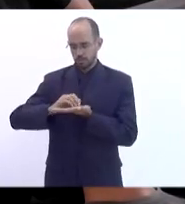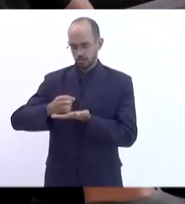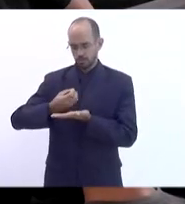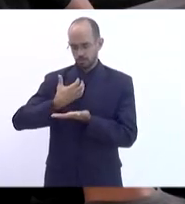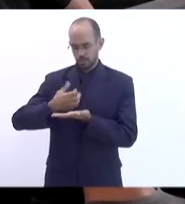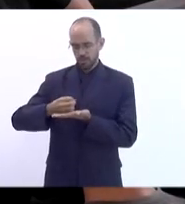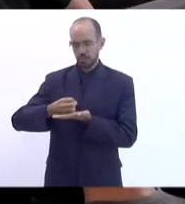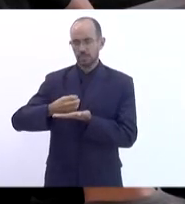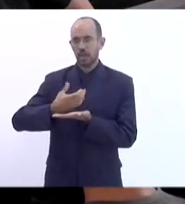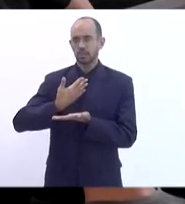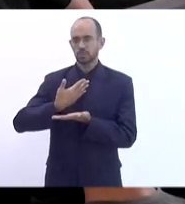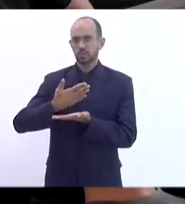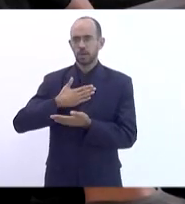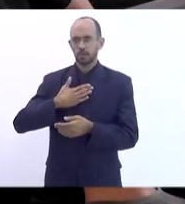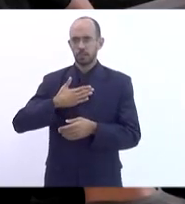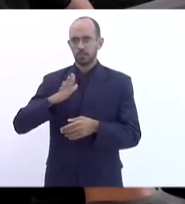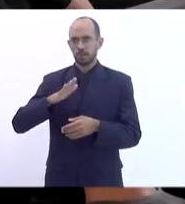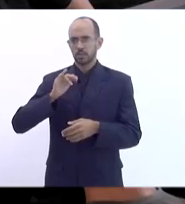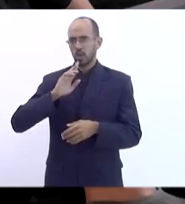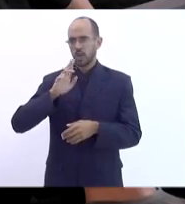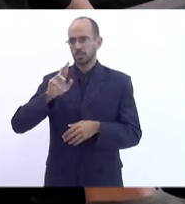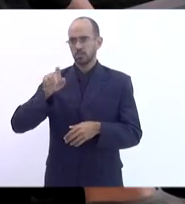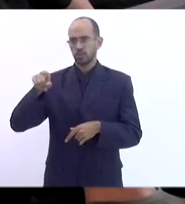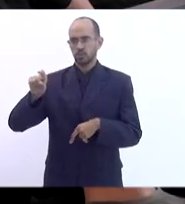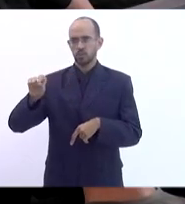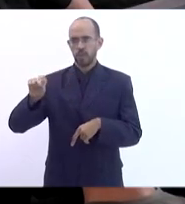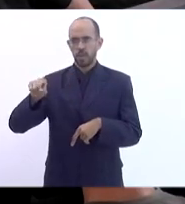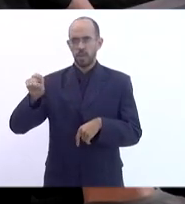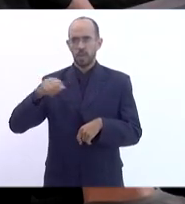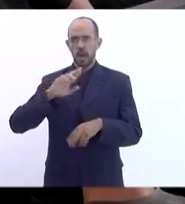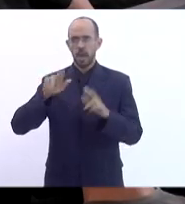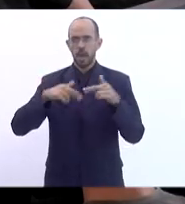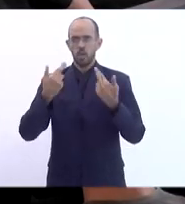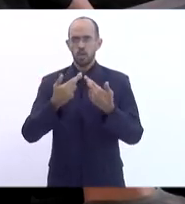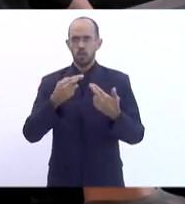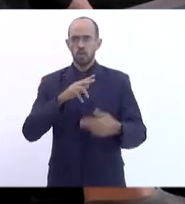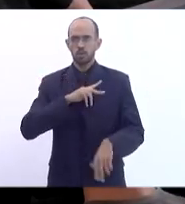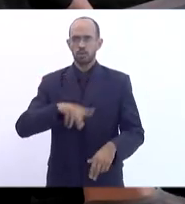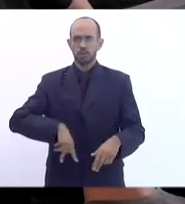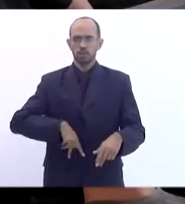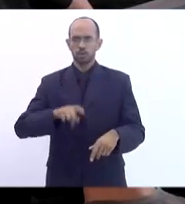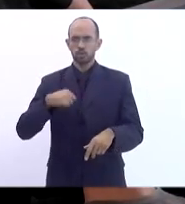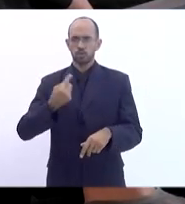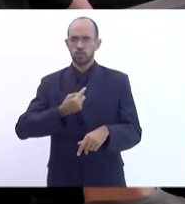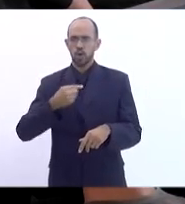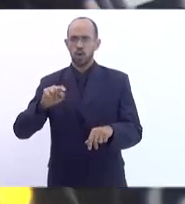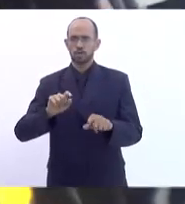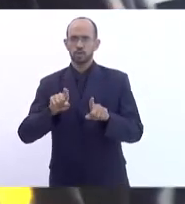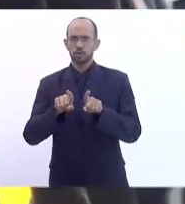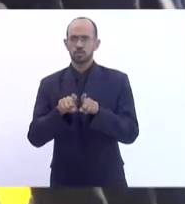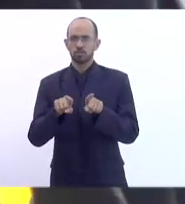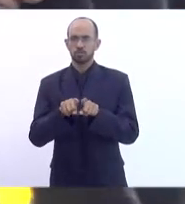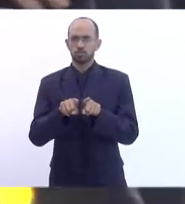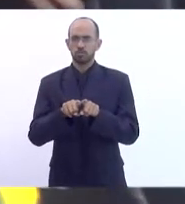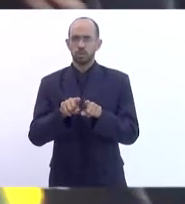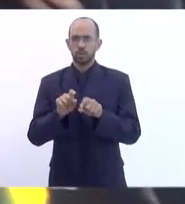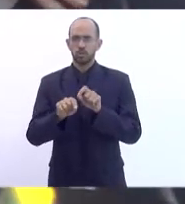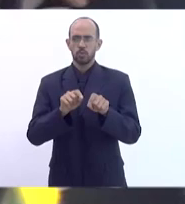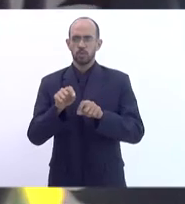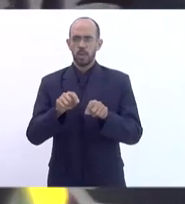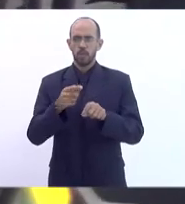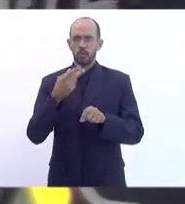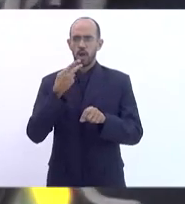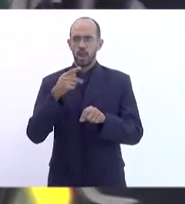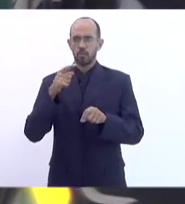mas já antecipo na própria reunião com presidente nós levantamos a